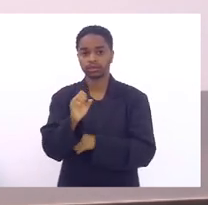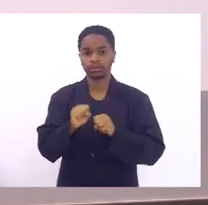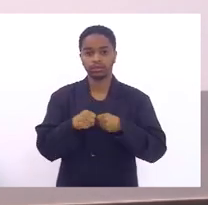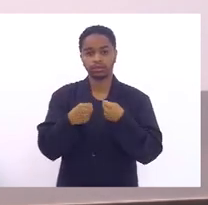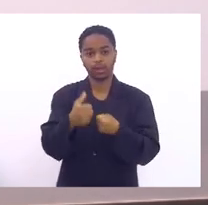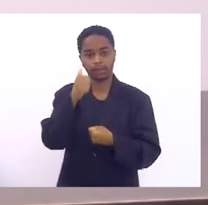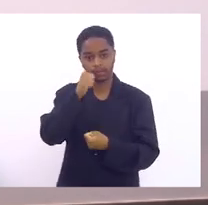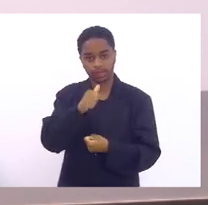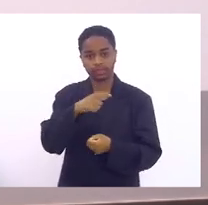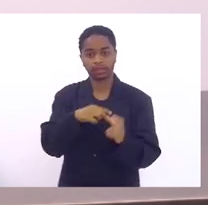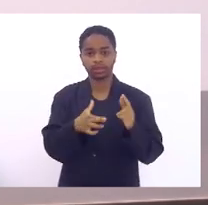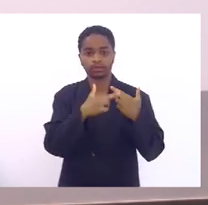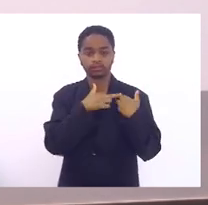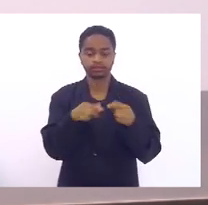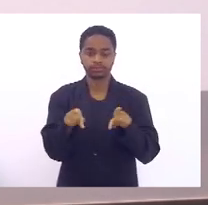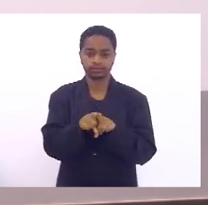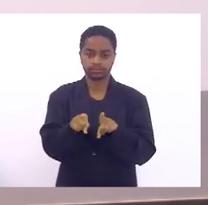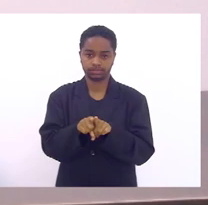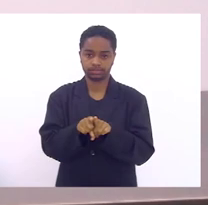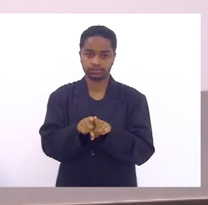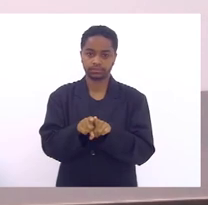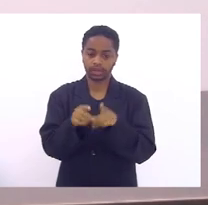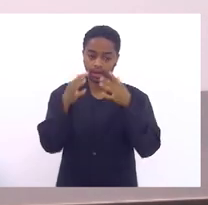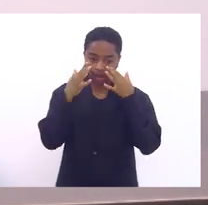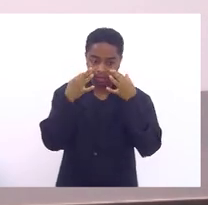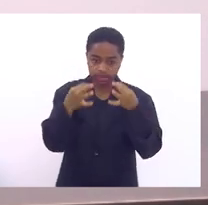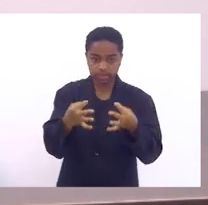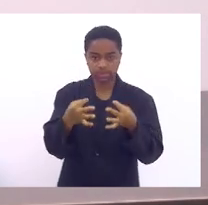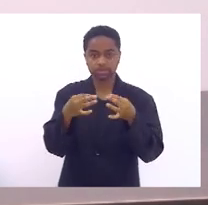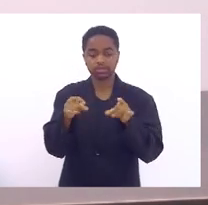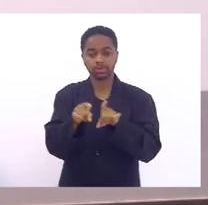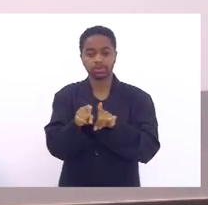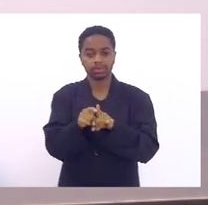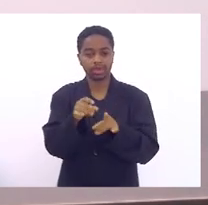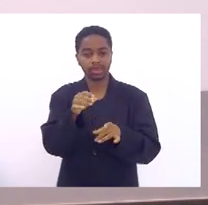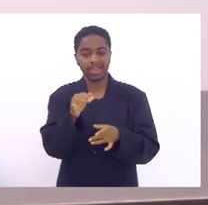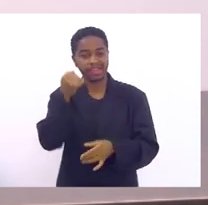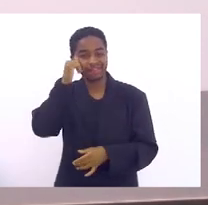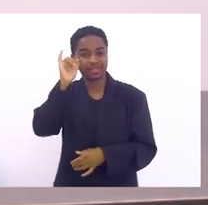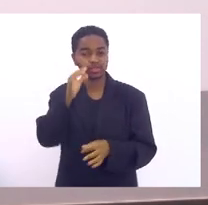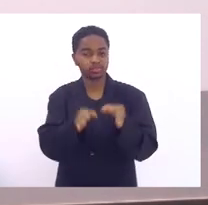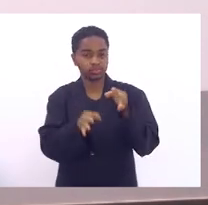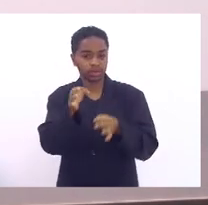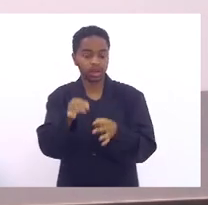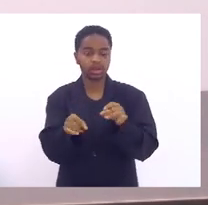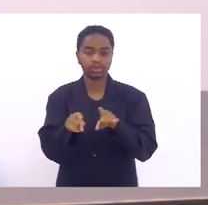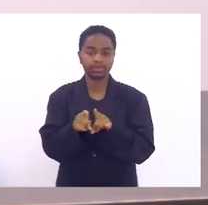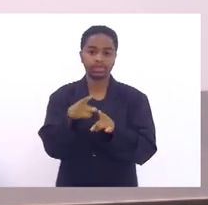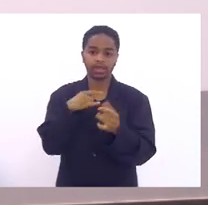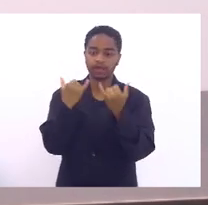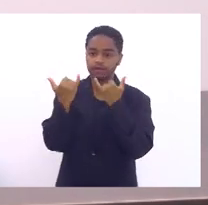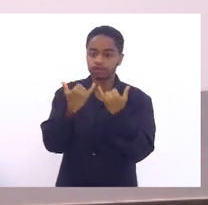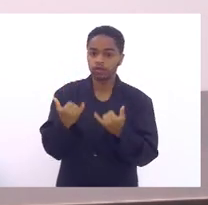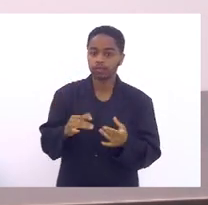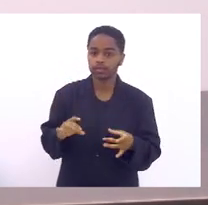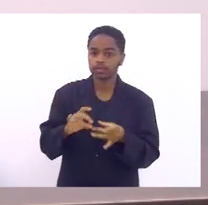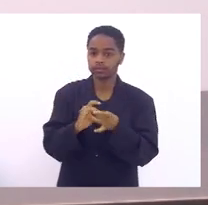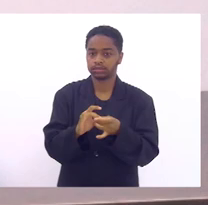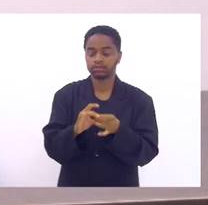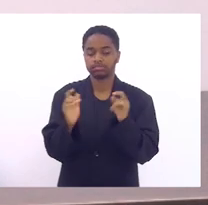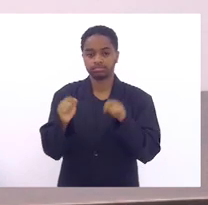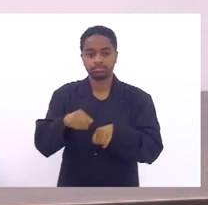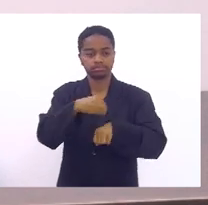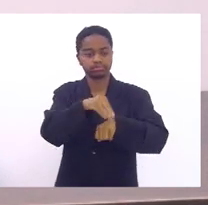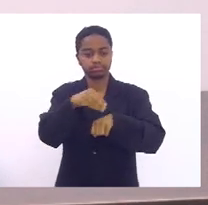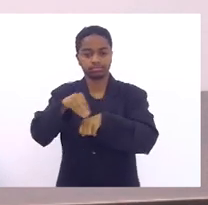responsabilidade conosco né Disc escutar ativamente de não julgar de termos as informações à mão para poder dar quem